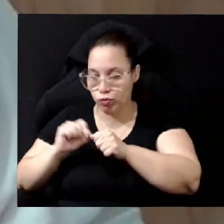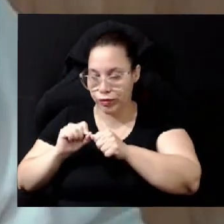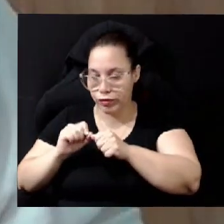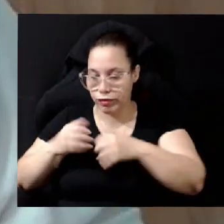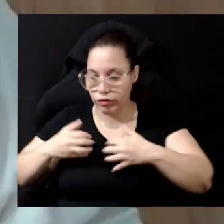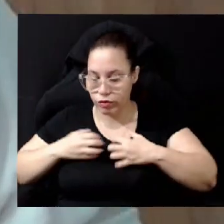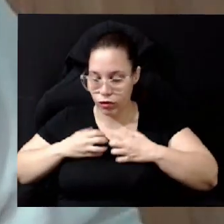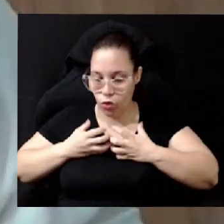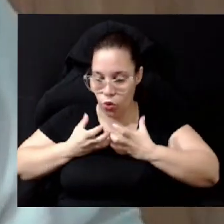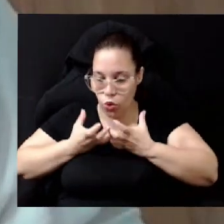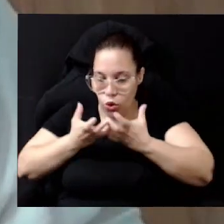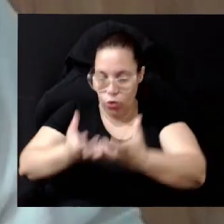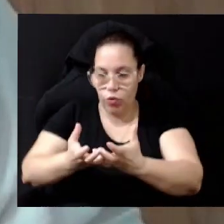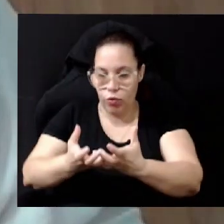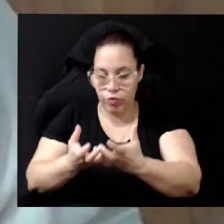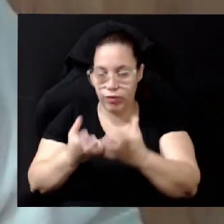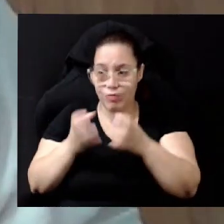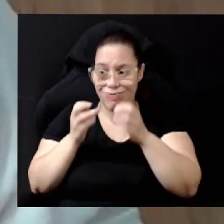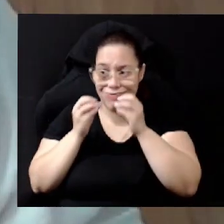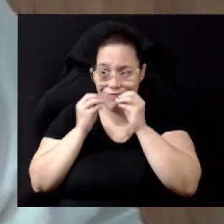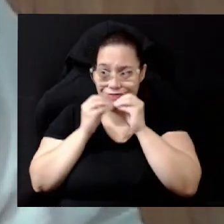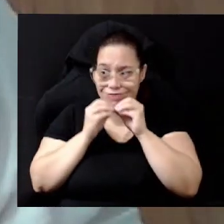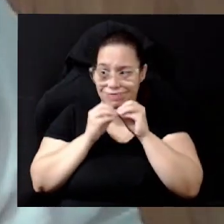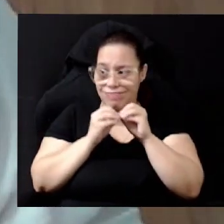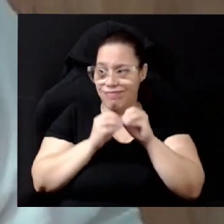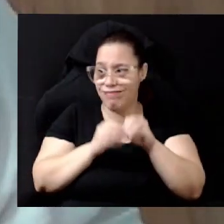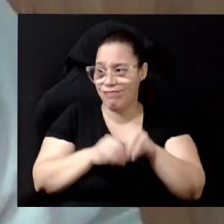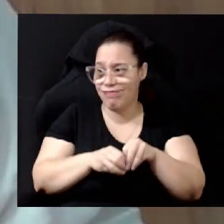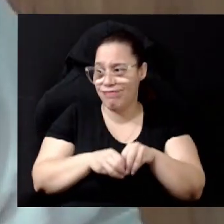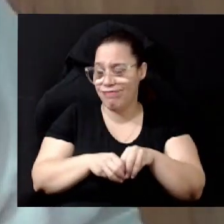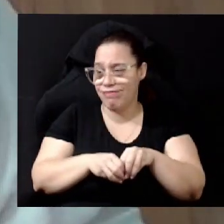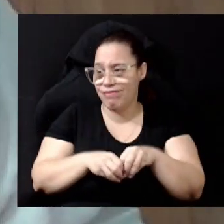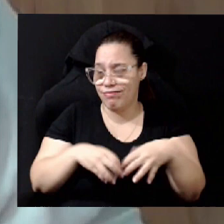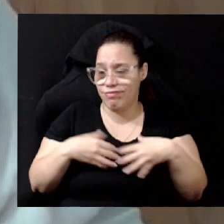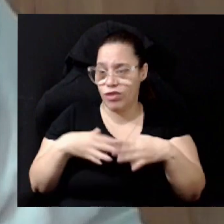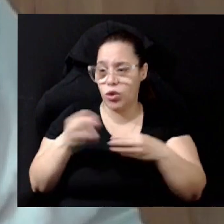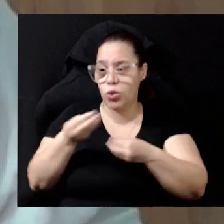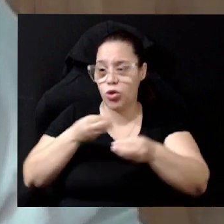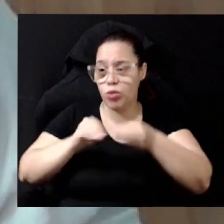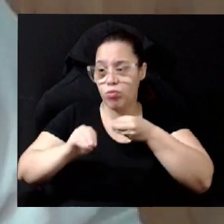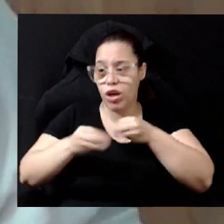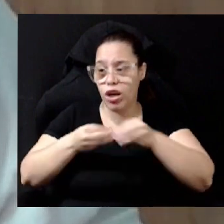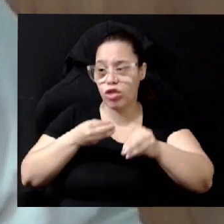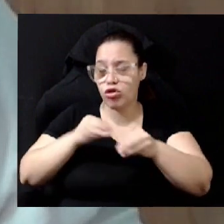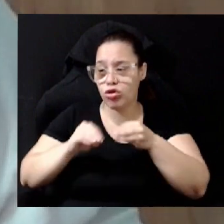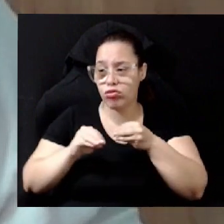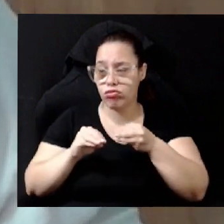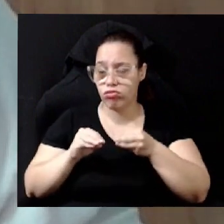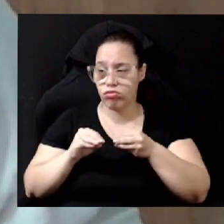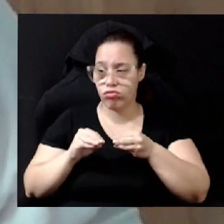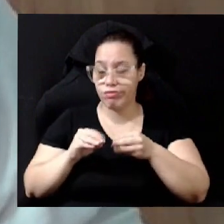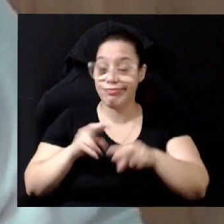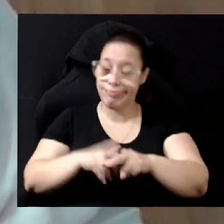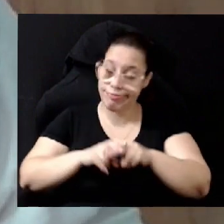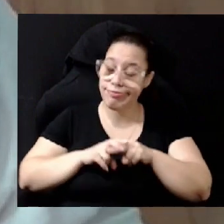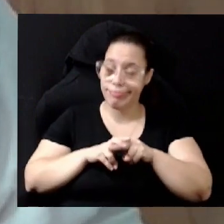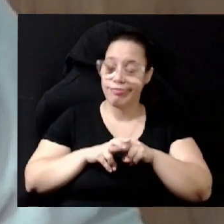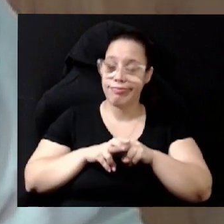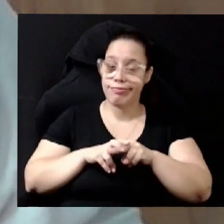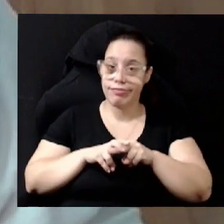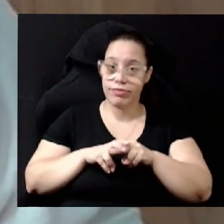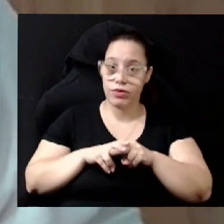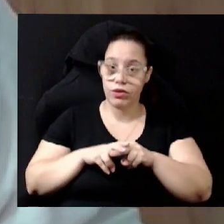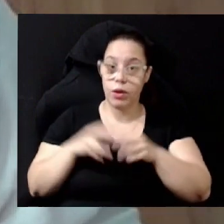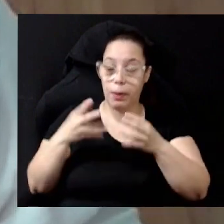este, inúteis, descartáveis, poemas de plástico. Por